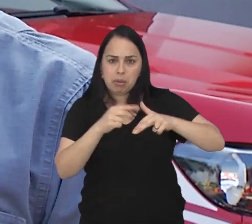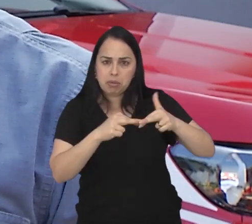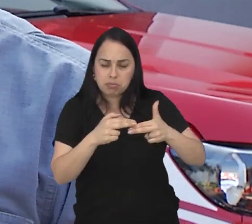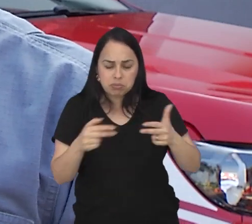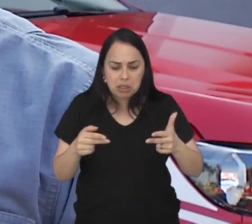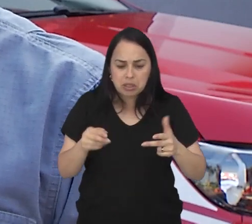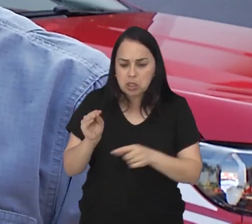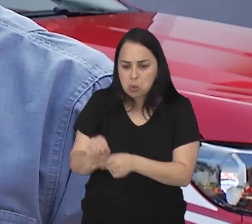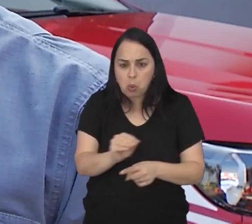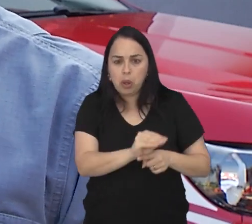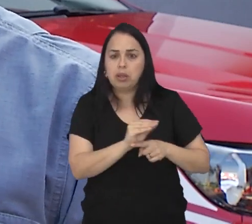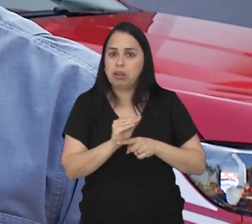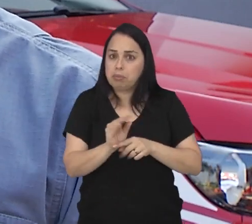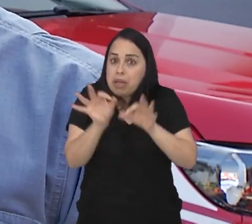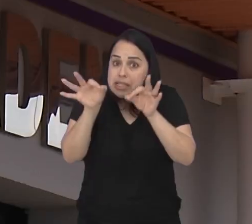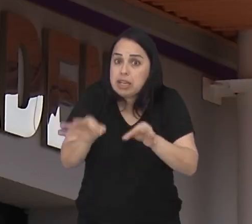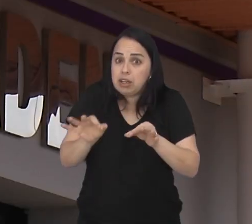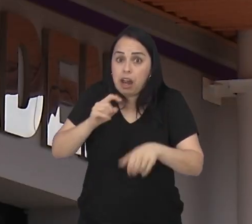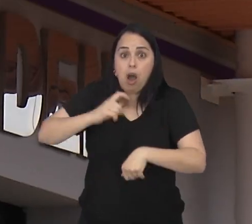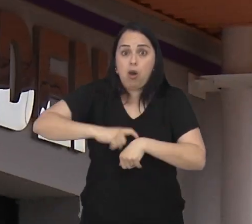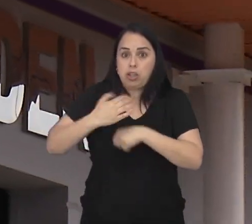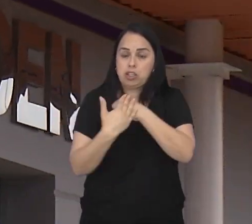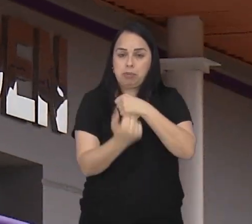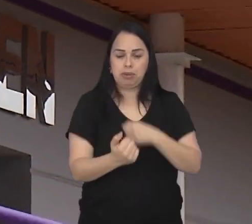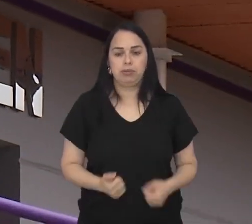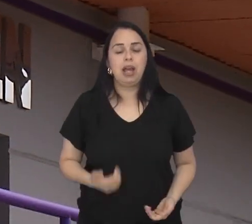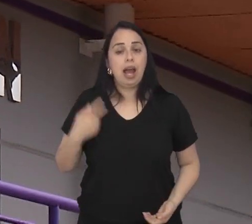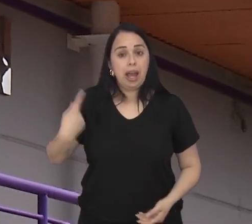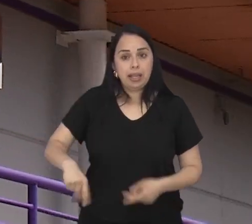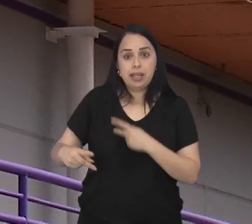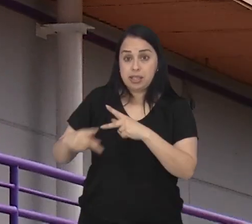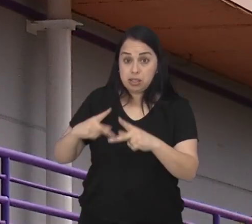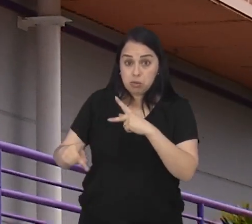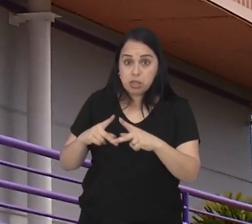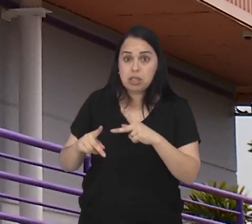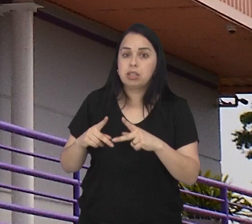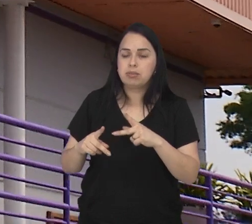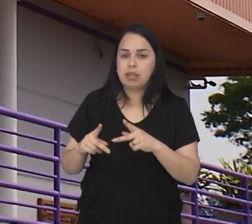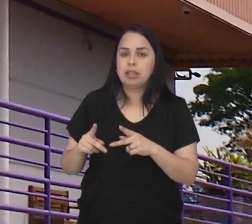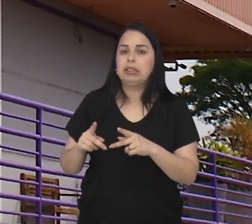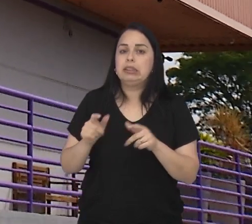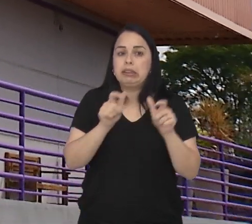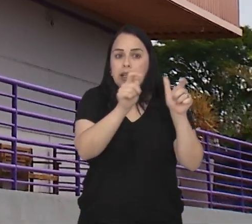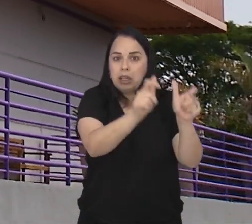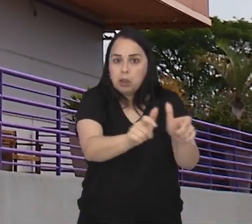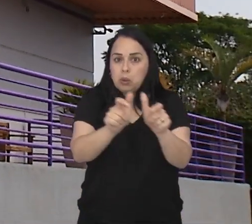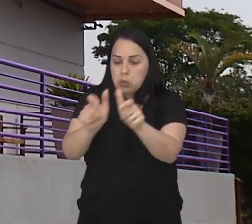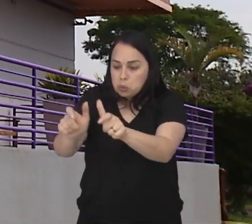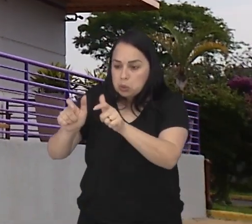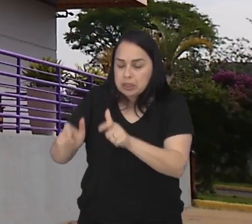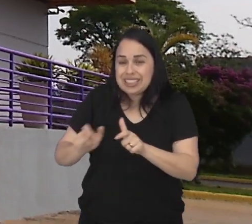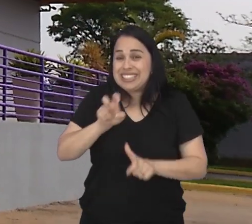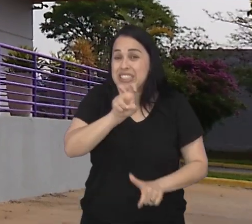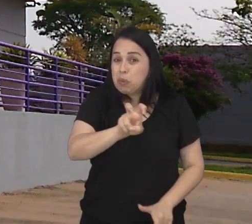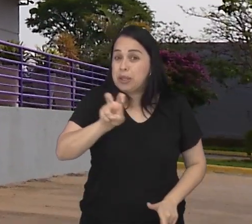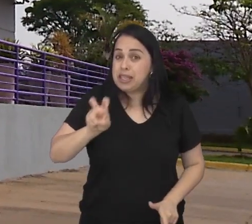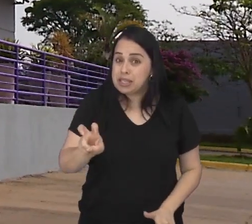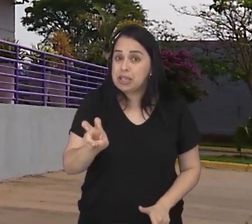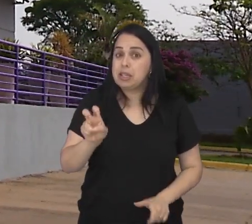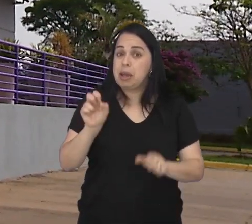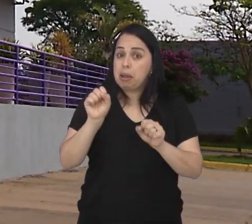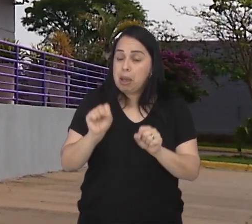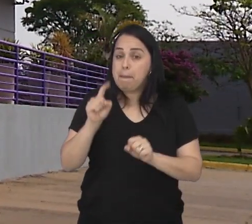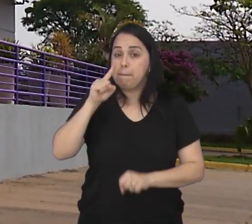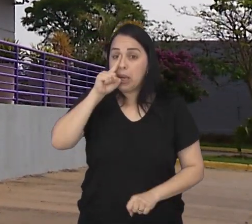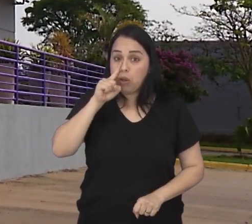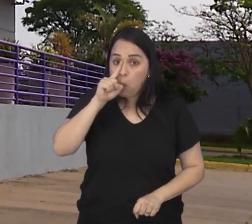manutenção já preventiva de todos os equipamentos. Levantamento do CEMADEM revela que em São José dos Campos existem 55 áreas